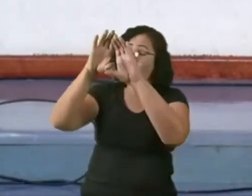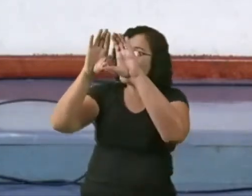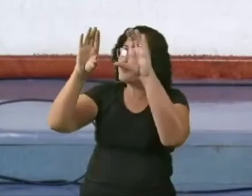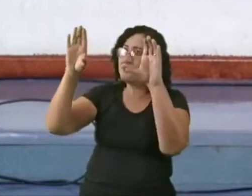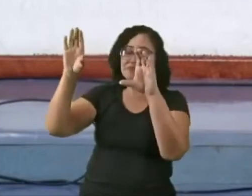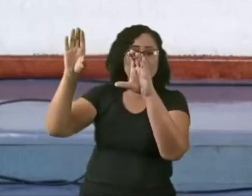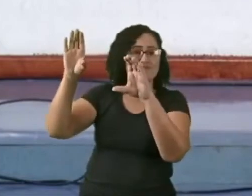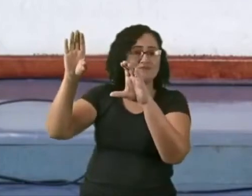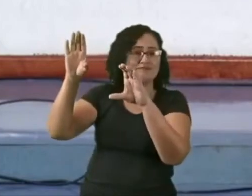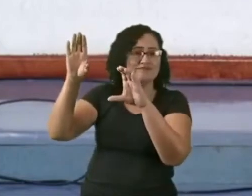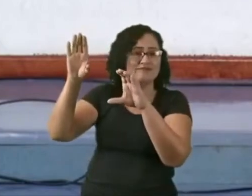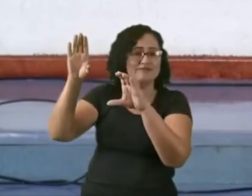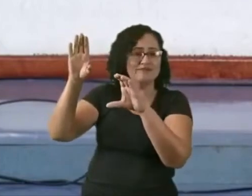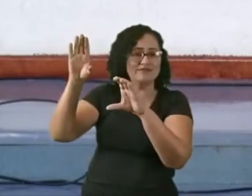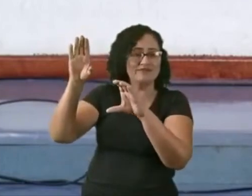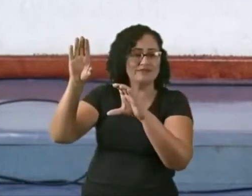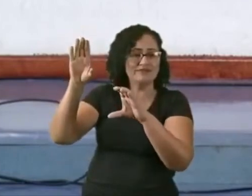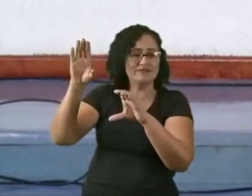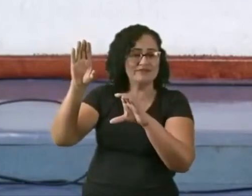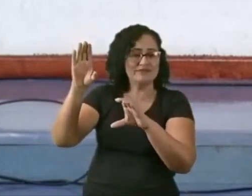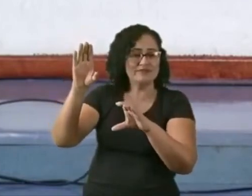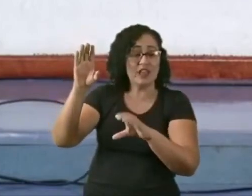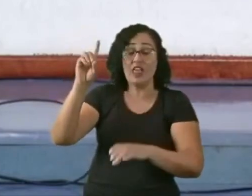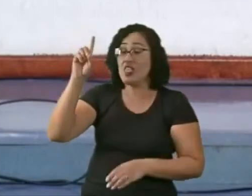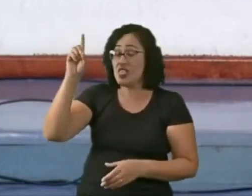de acordo com o seu propósito.